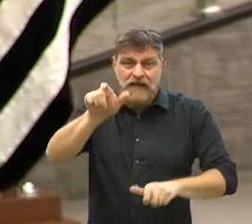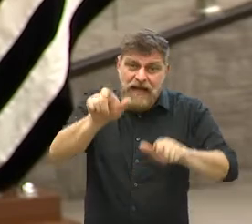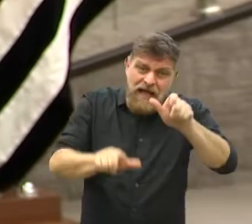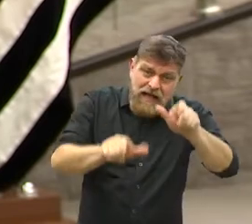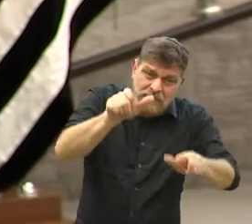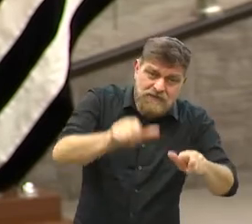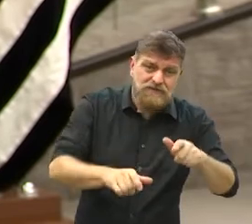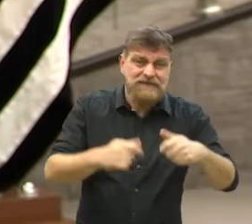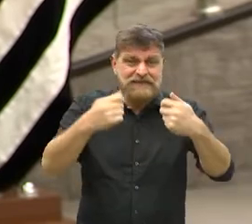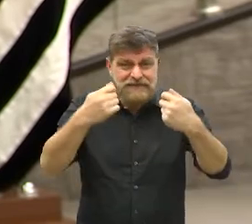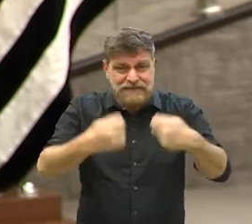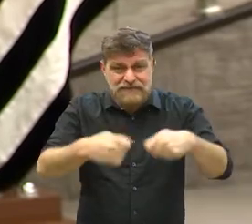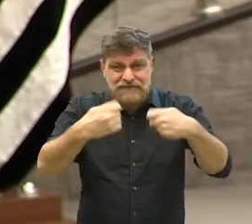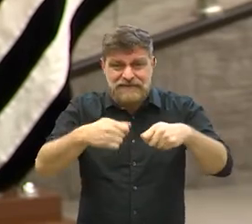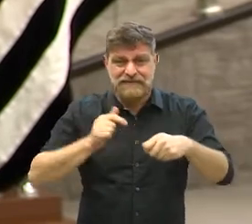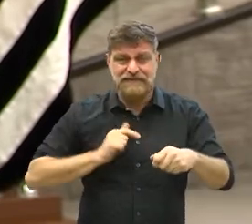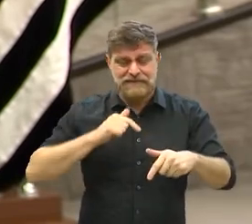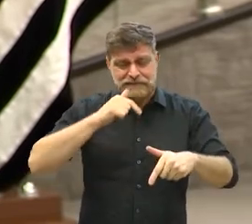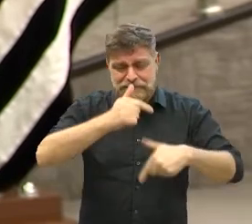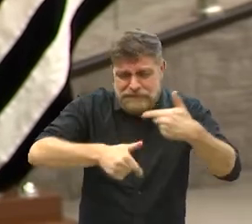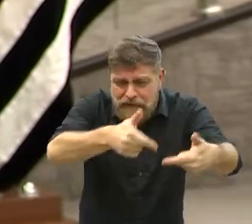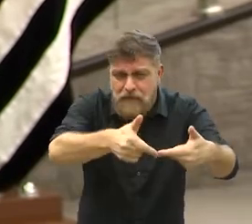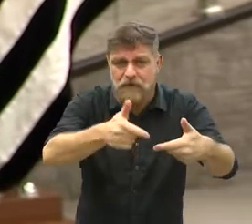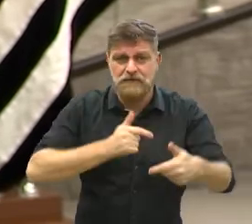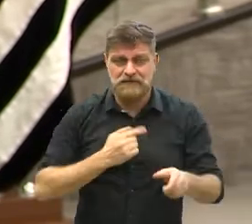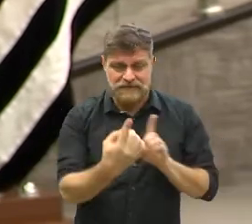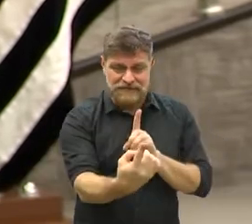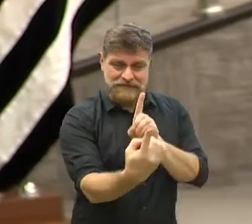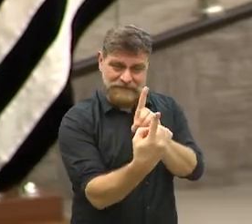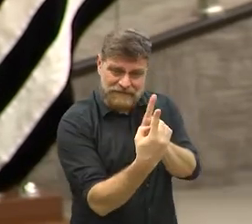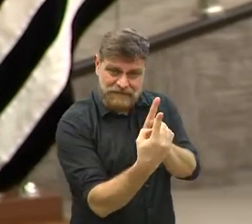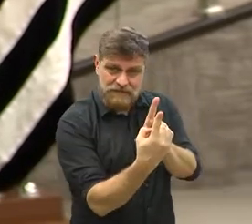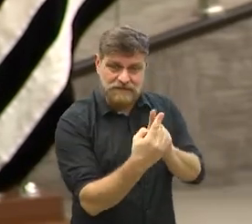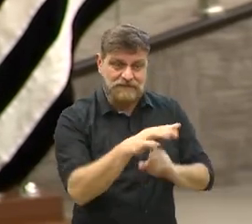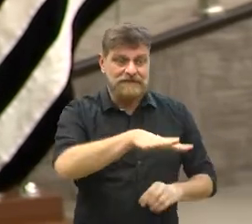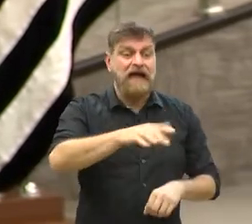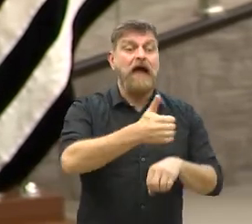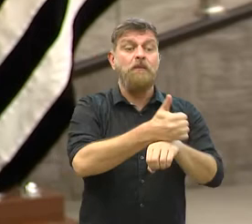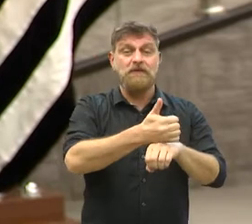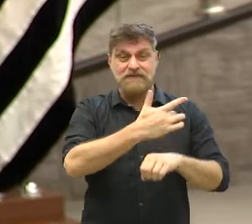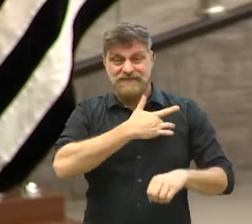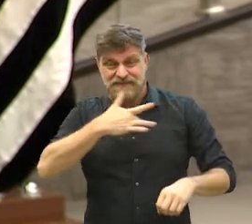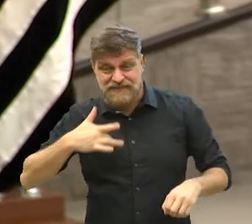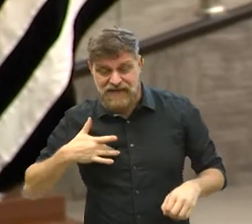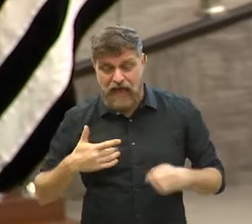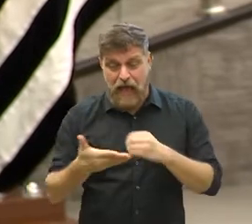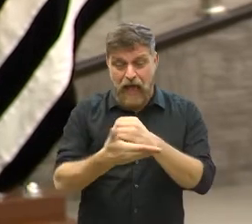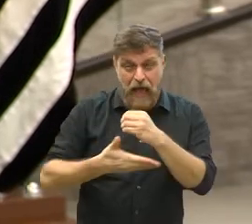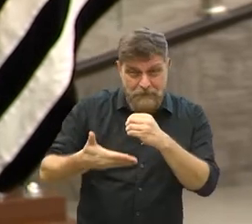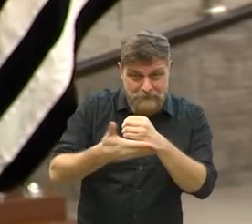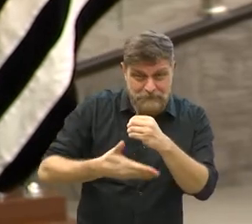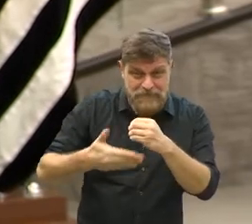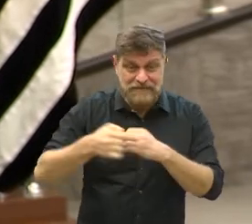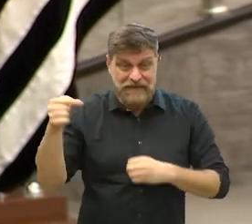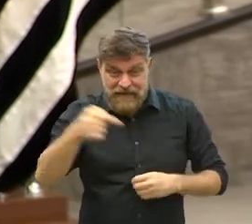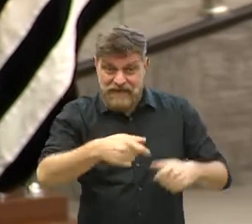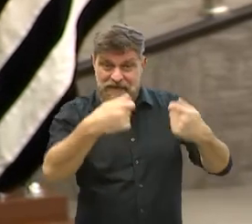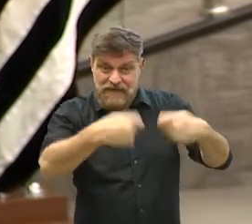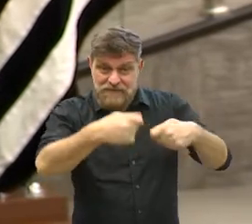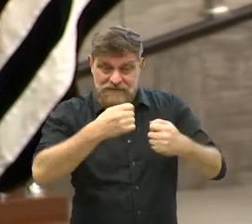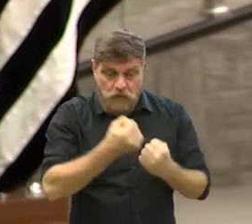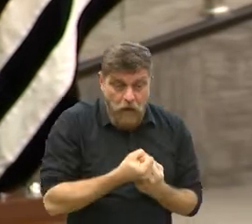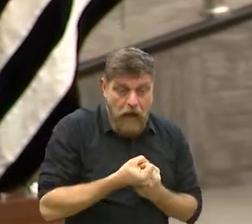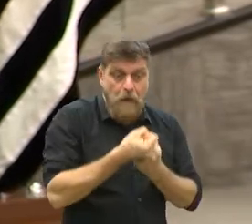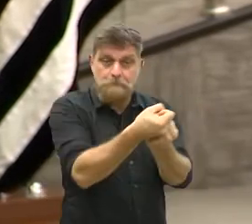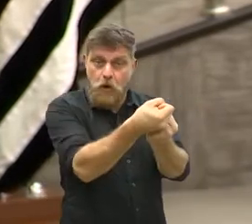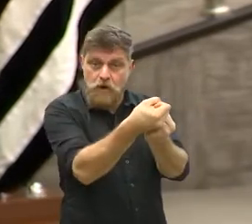aqueles aquelas pessoas que estão aí com essa tarefa de atender os profissionais de saúde os serviços essenciais eles